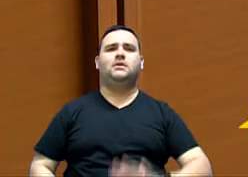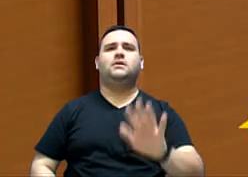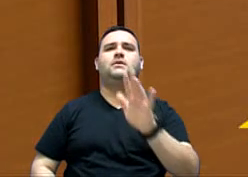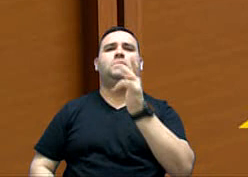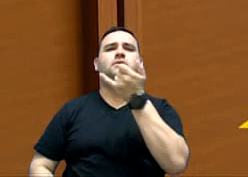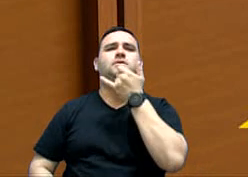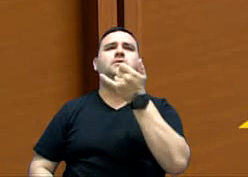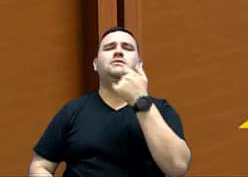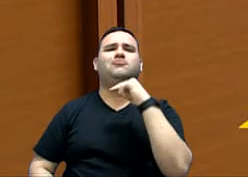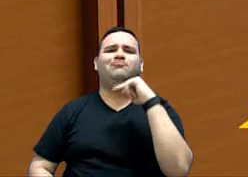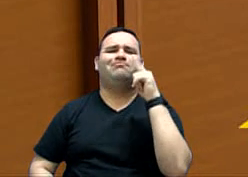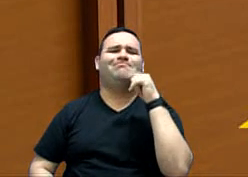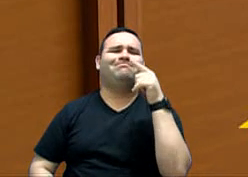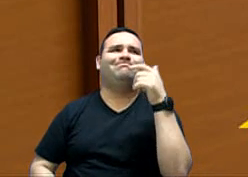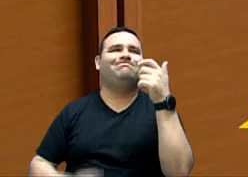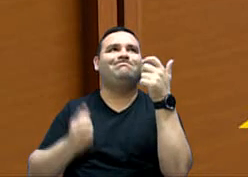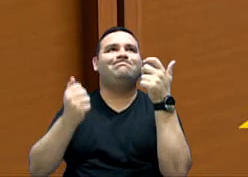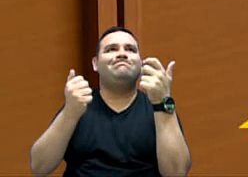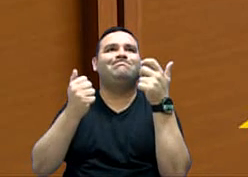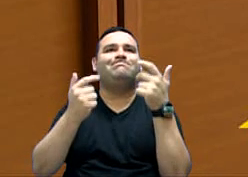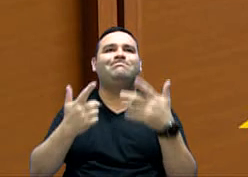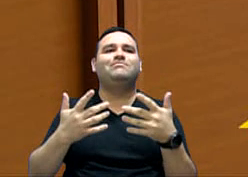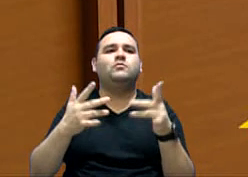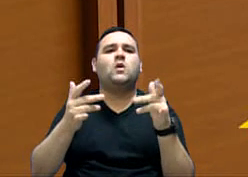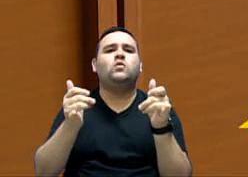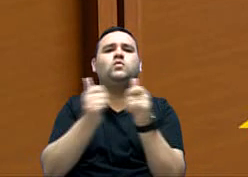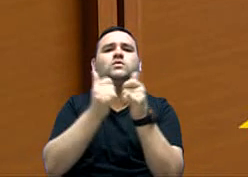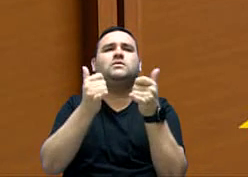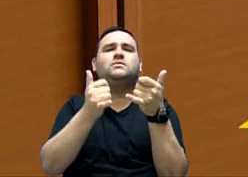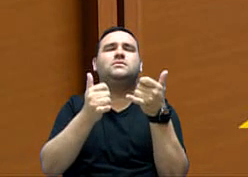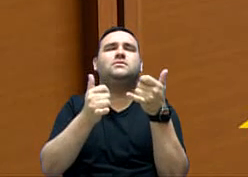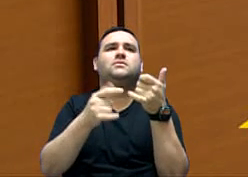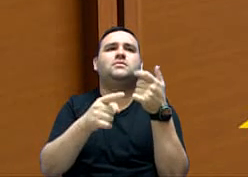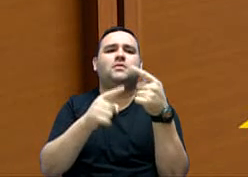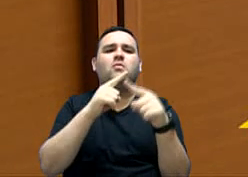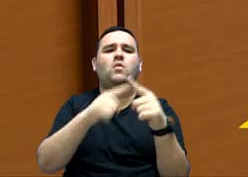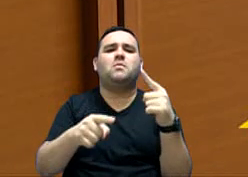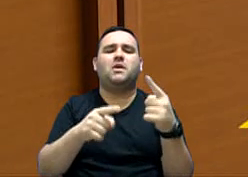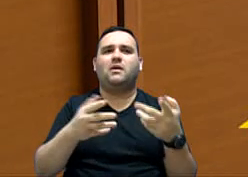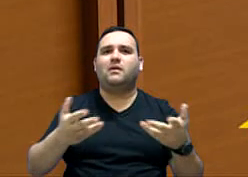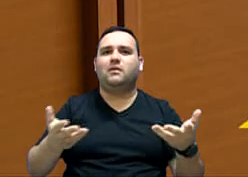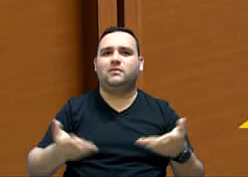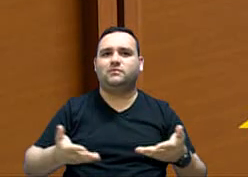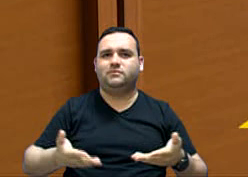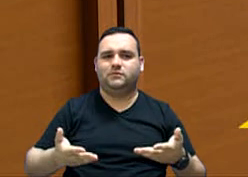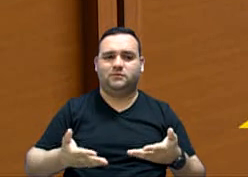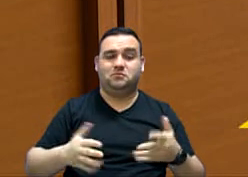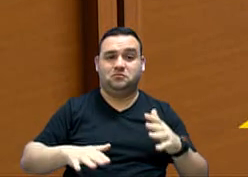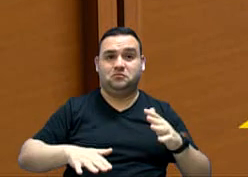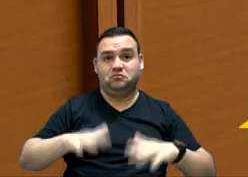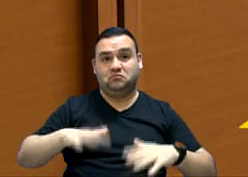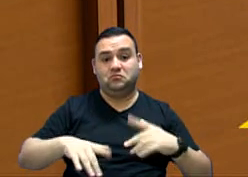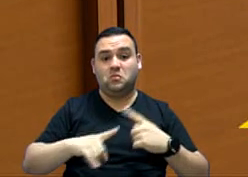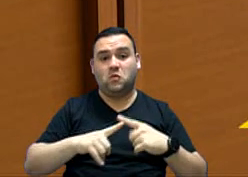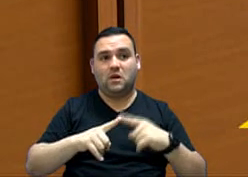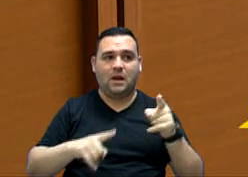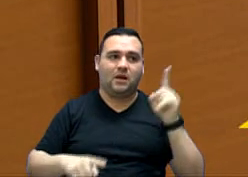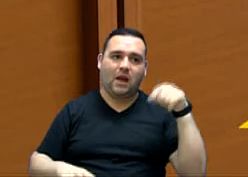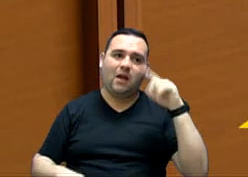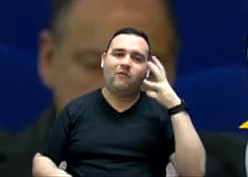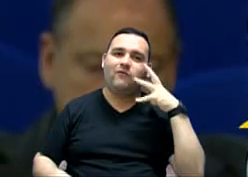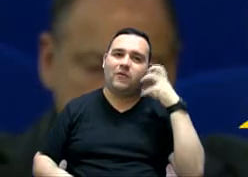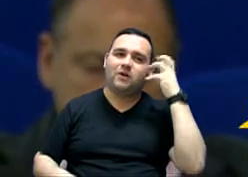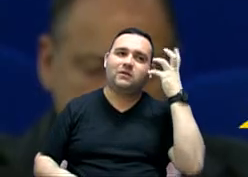Eu não consigo encontrar uma justificativa para o veto dessa, talvez porque seja da Fernanda,